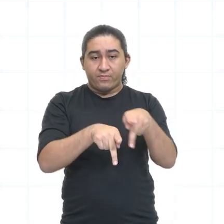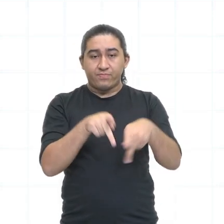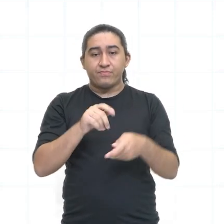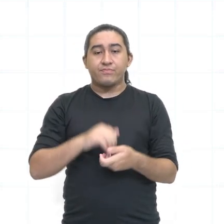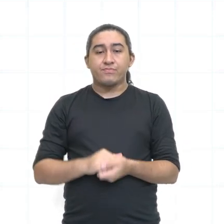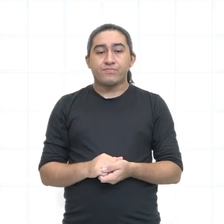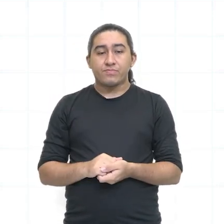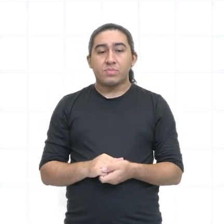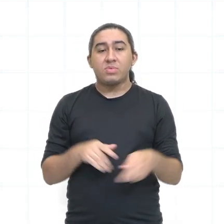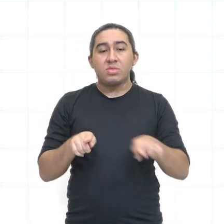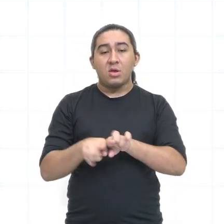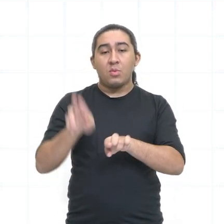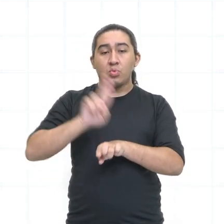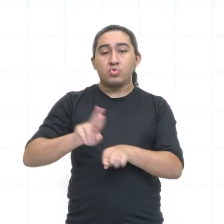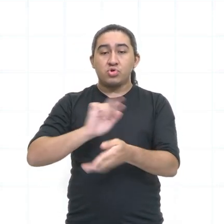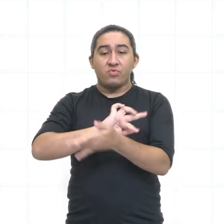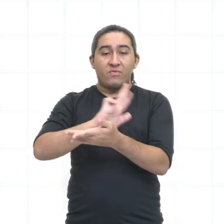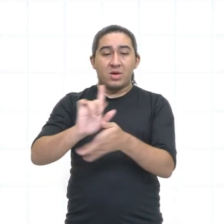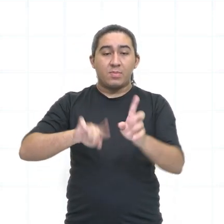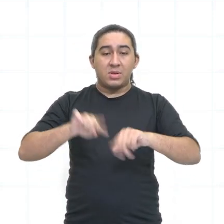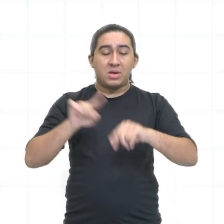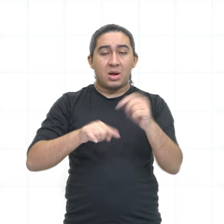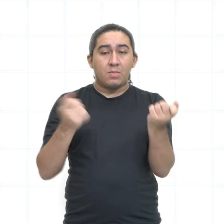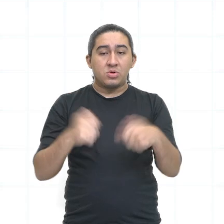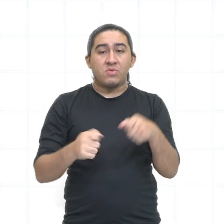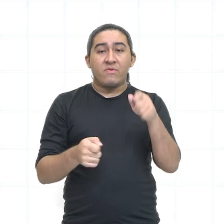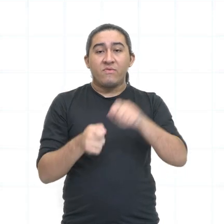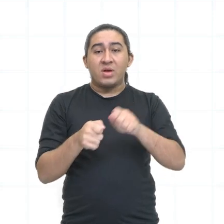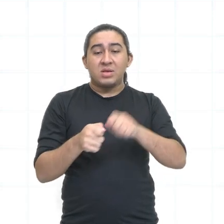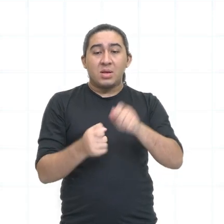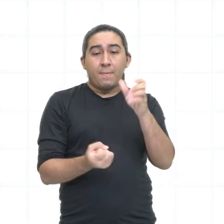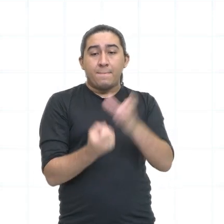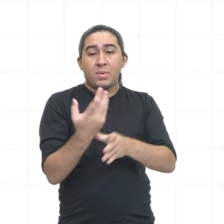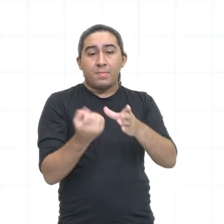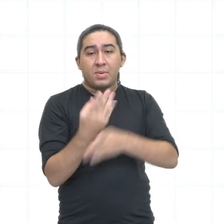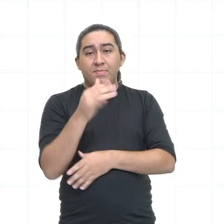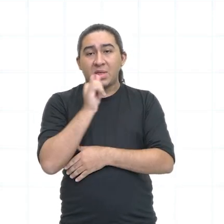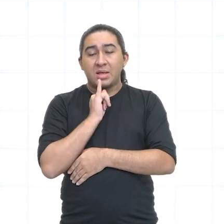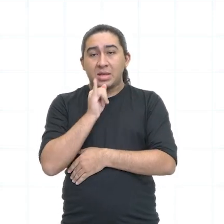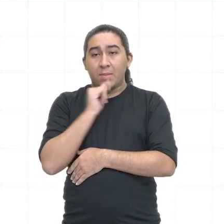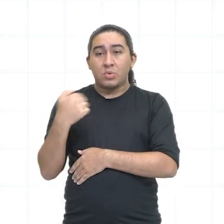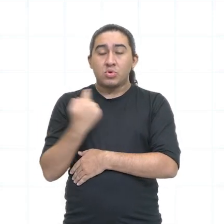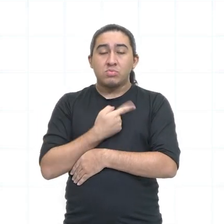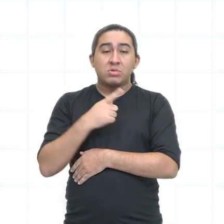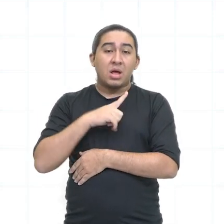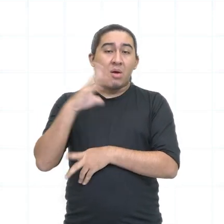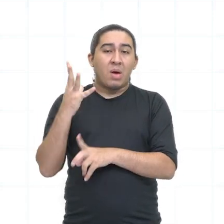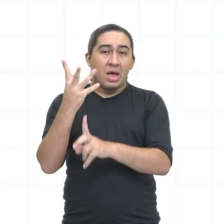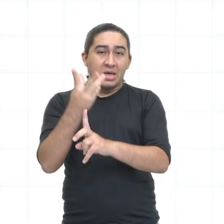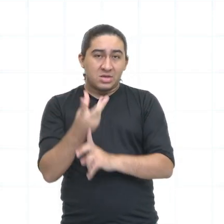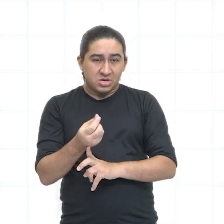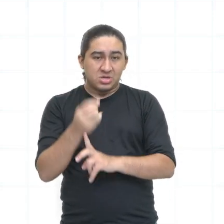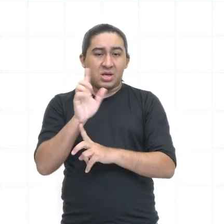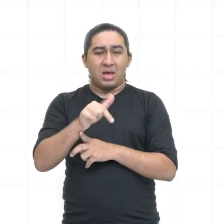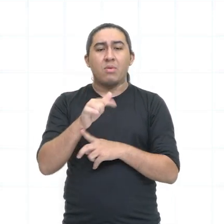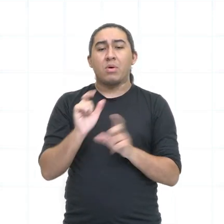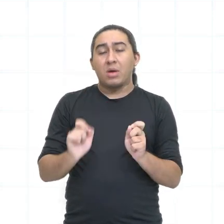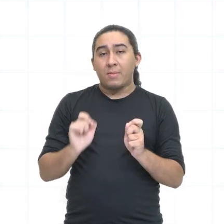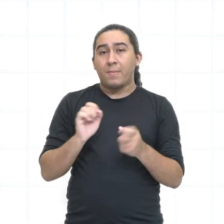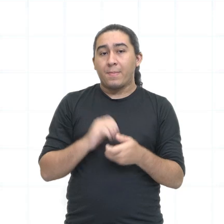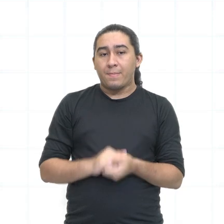E também o uso de diferentes materiais para a produção das obras. Por exemplo, nós temos um artista, Vicky Muniz, que ele